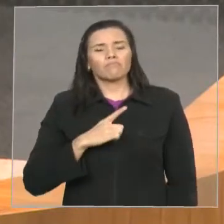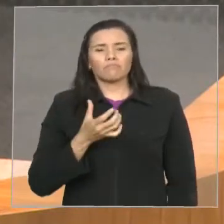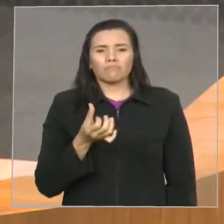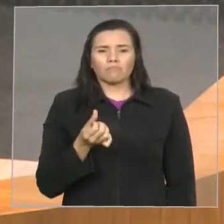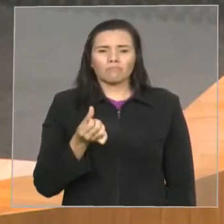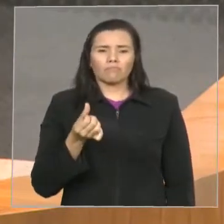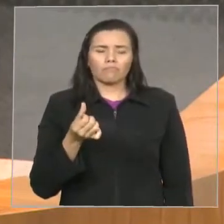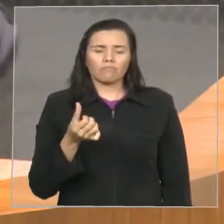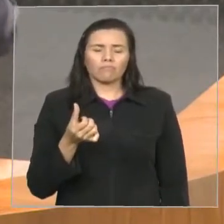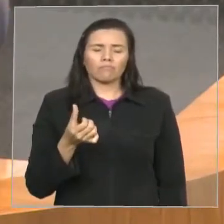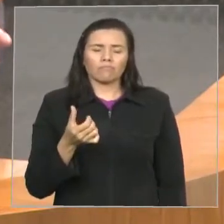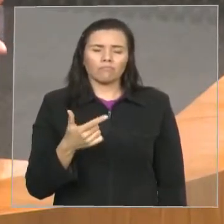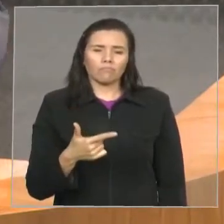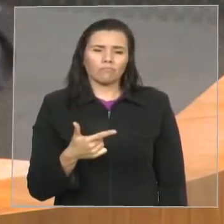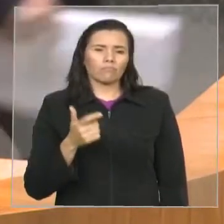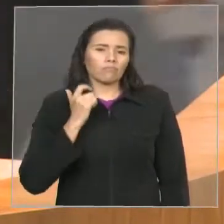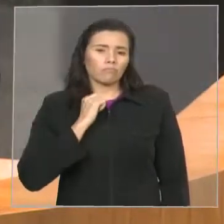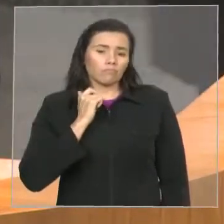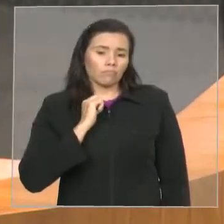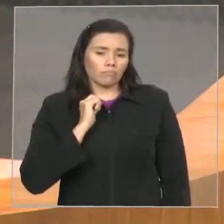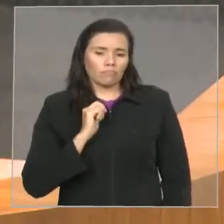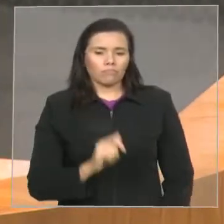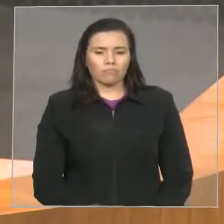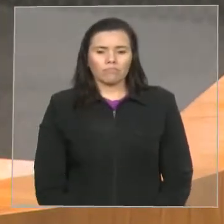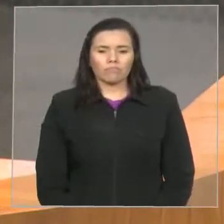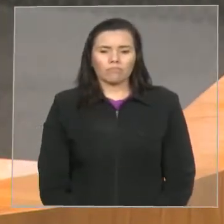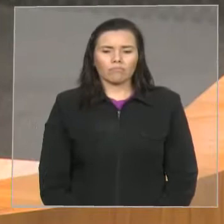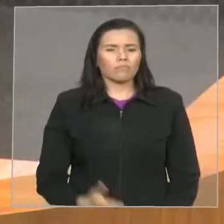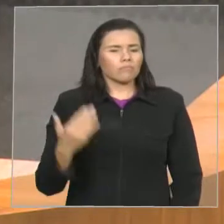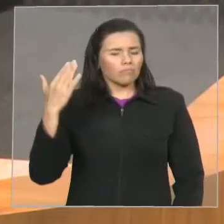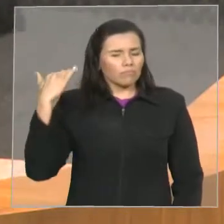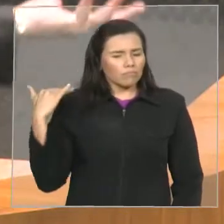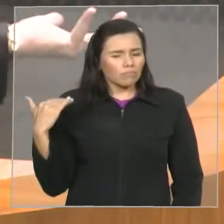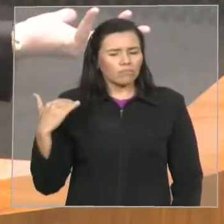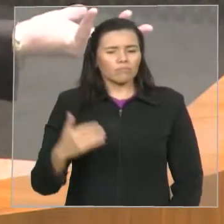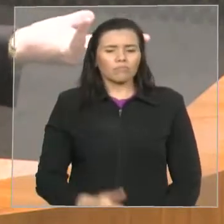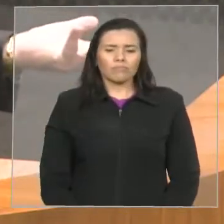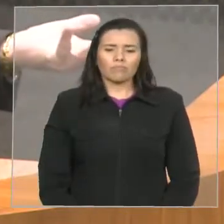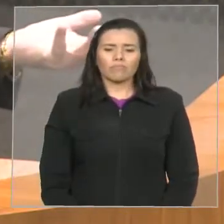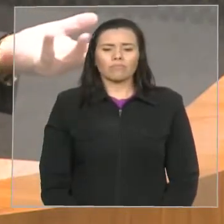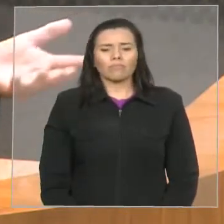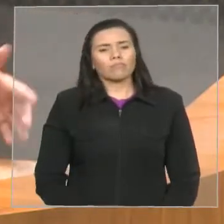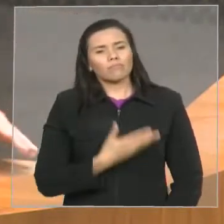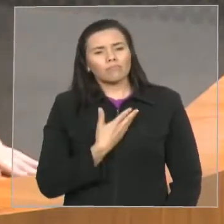os delegados que tinham eram daqueles que o governador da época e todos os anteriores